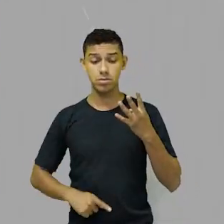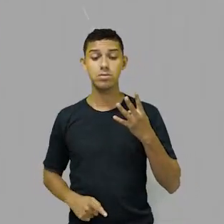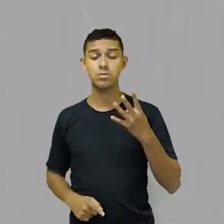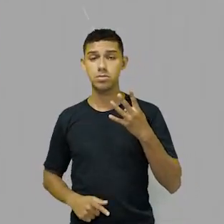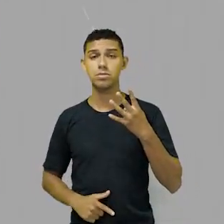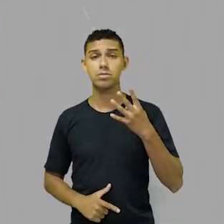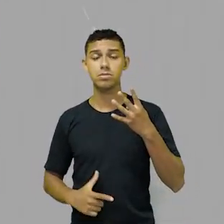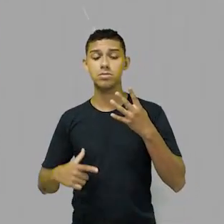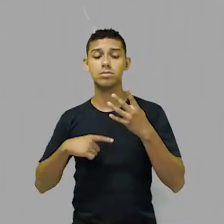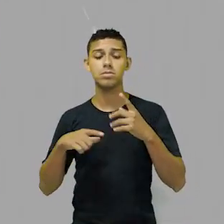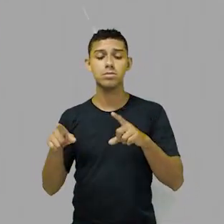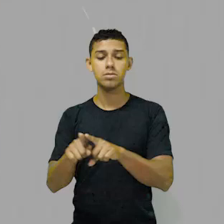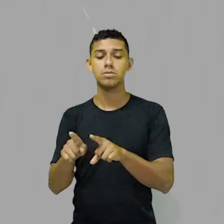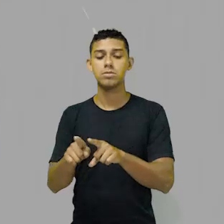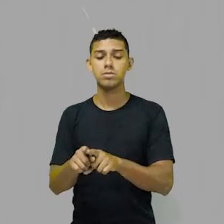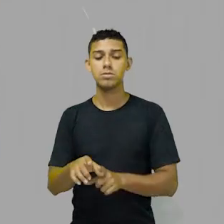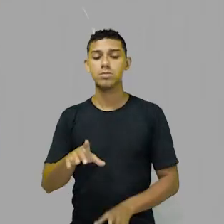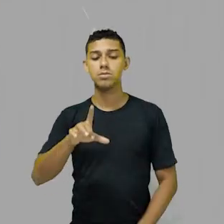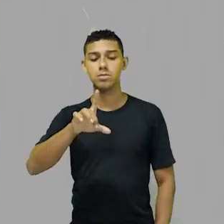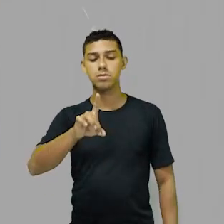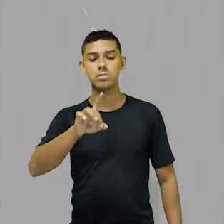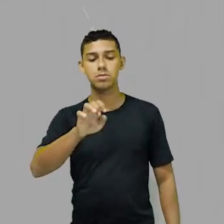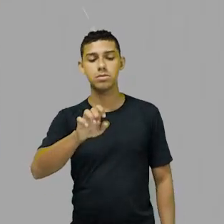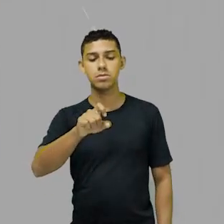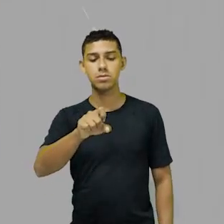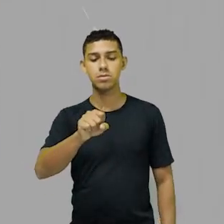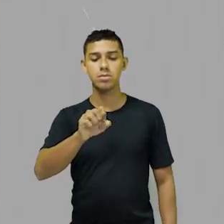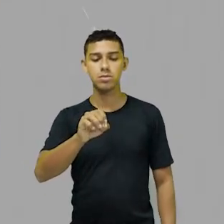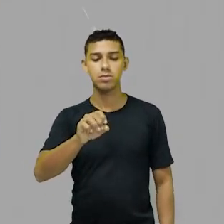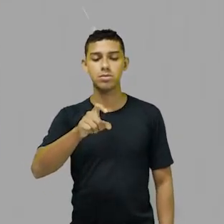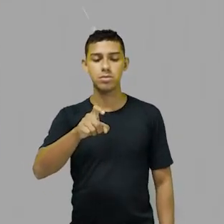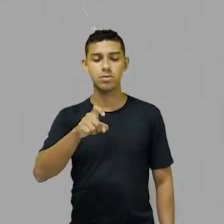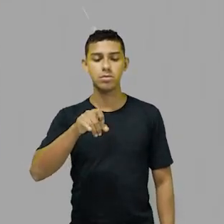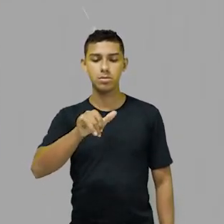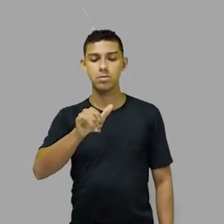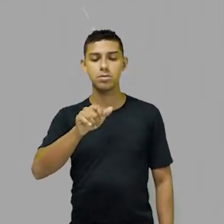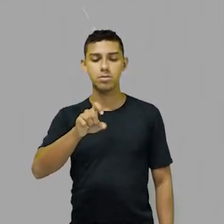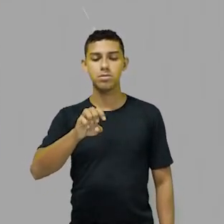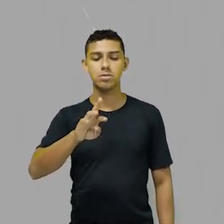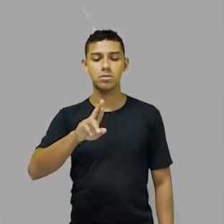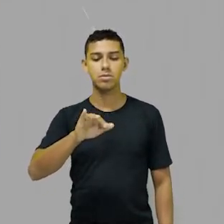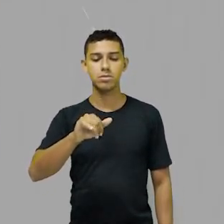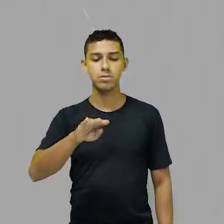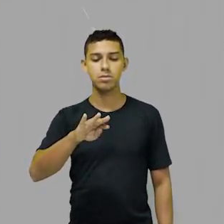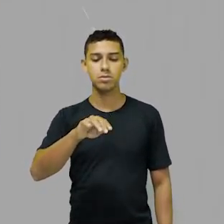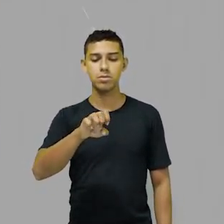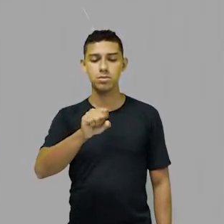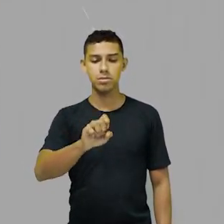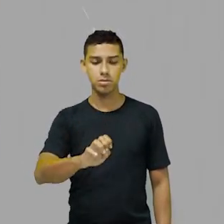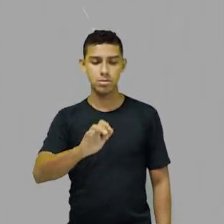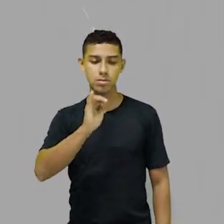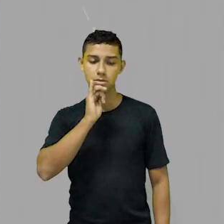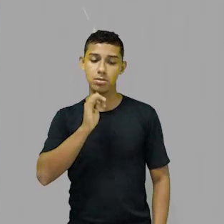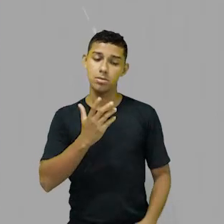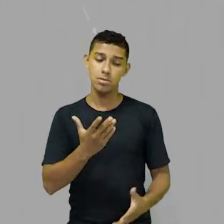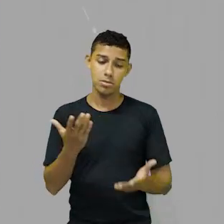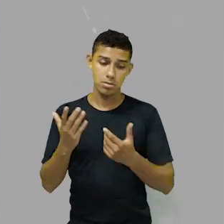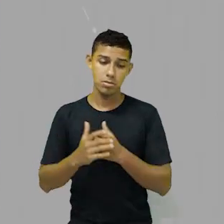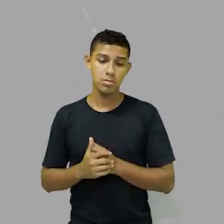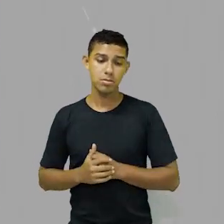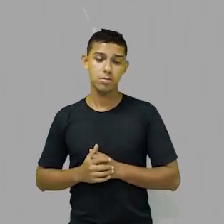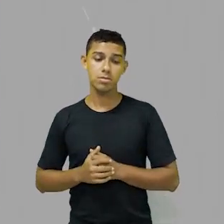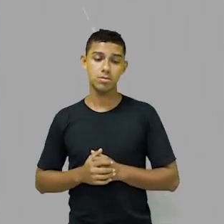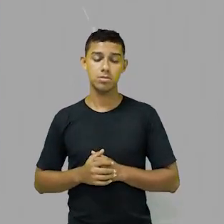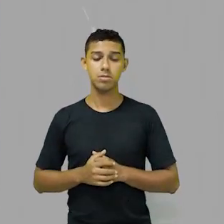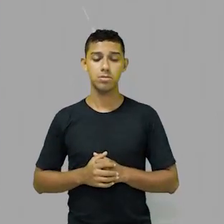bases, ela vai ter a desoxirribose na molécula de DNA. Então, com base no que eu já falei para vocês, vamos ver